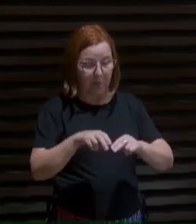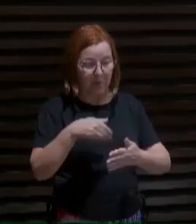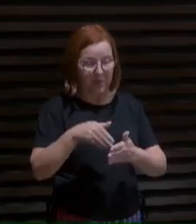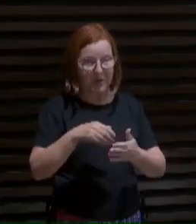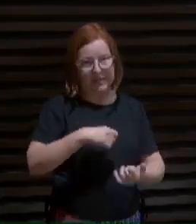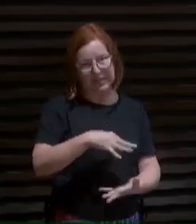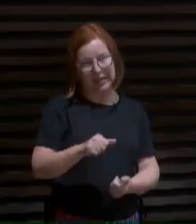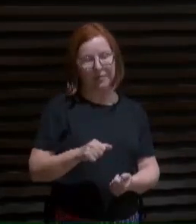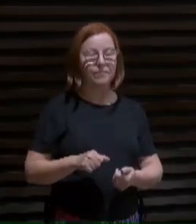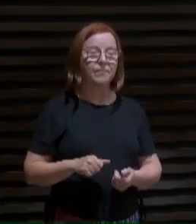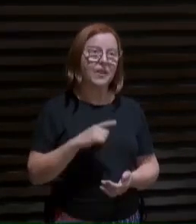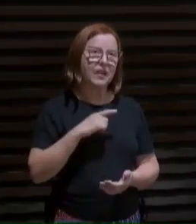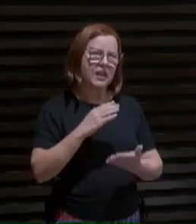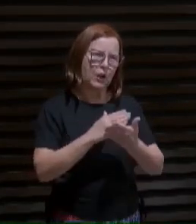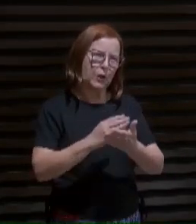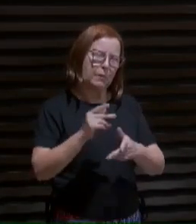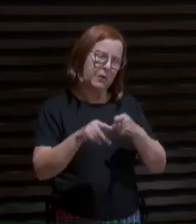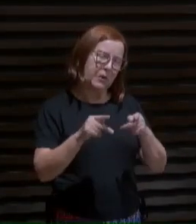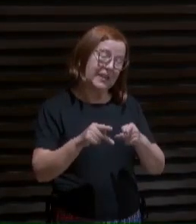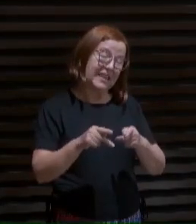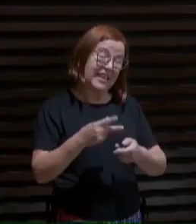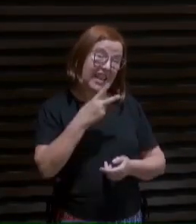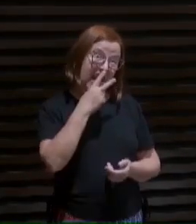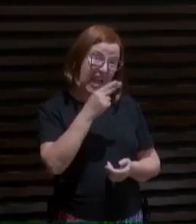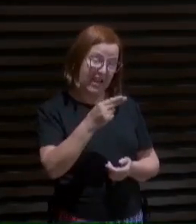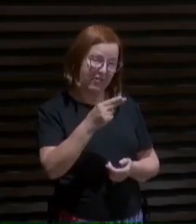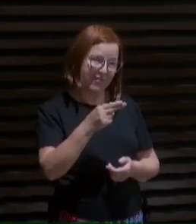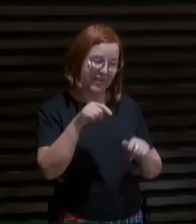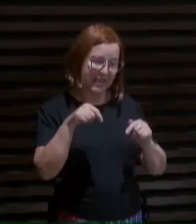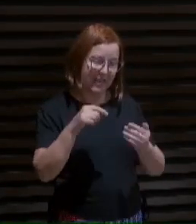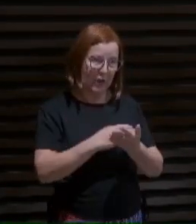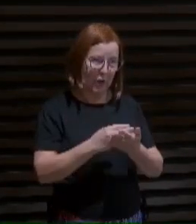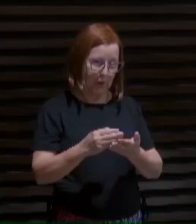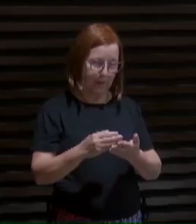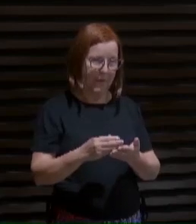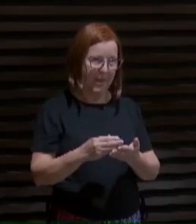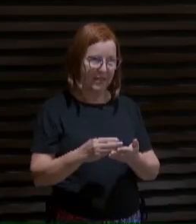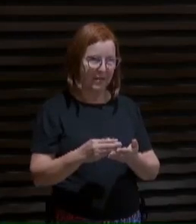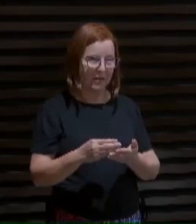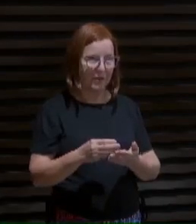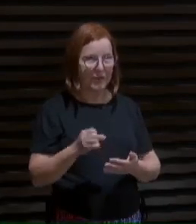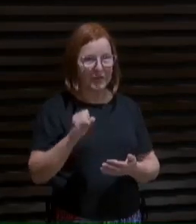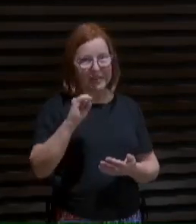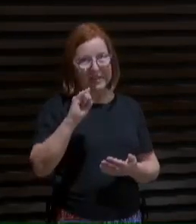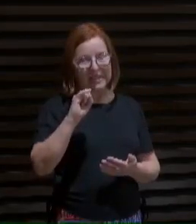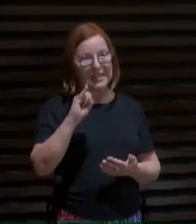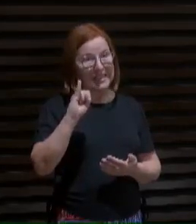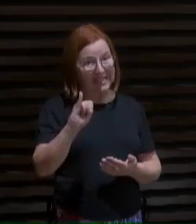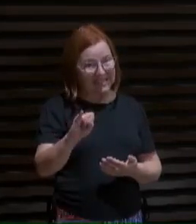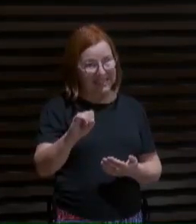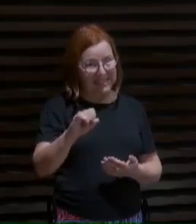está o princípio dos signos zodíacos e o princípio da